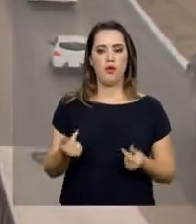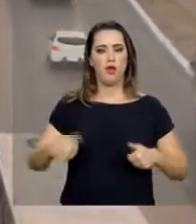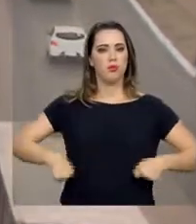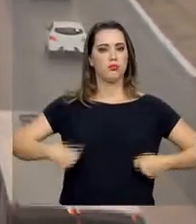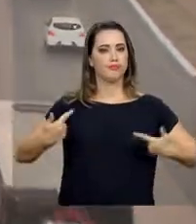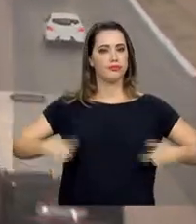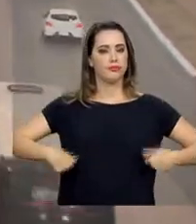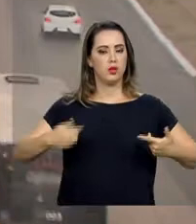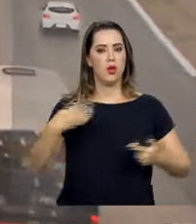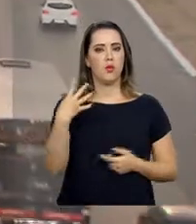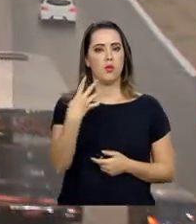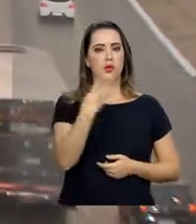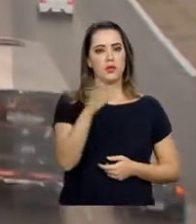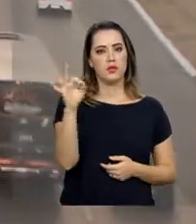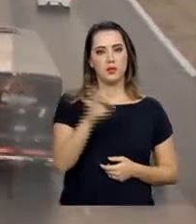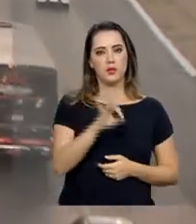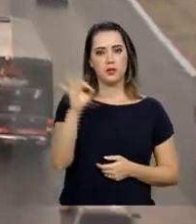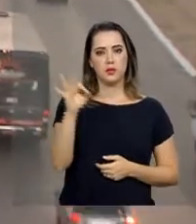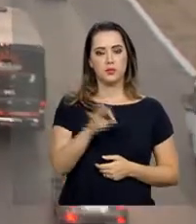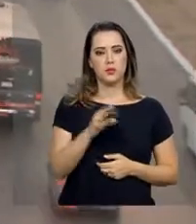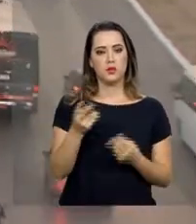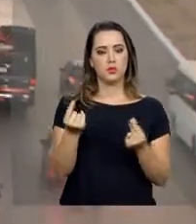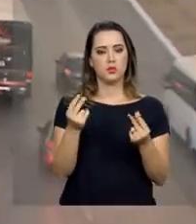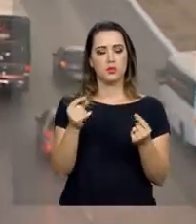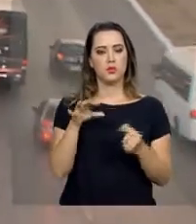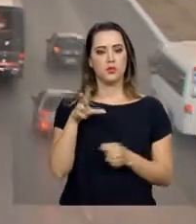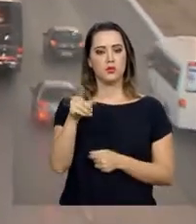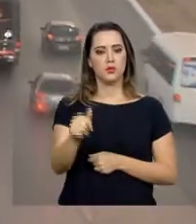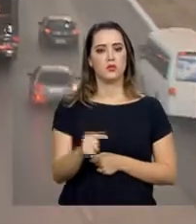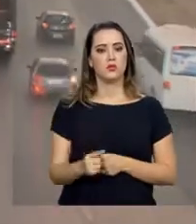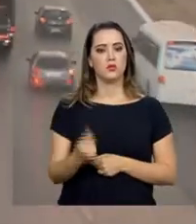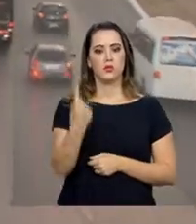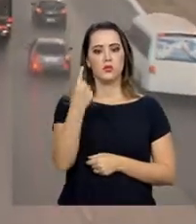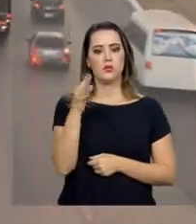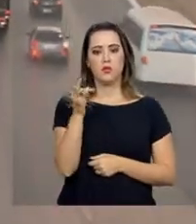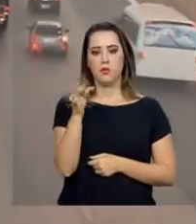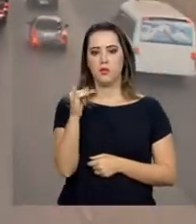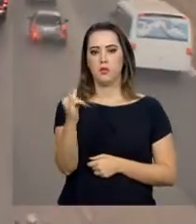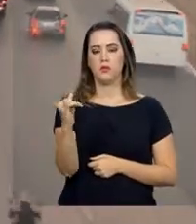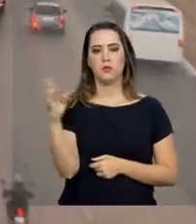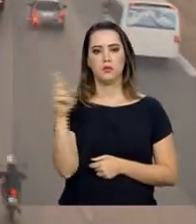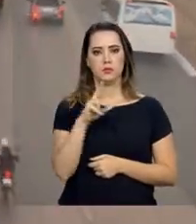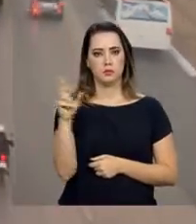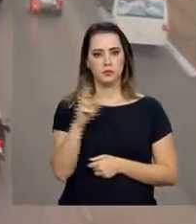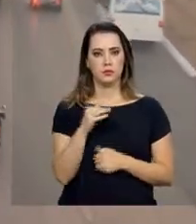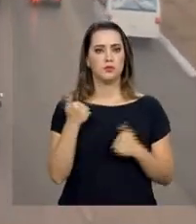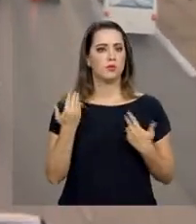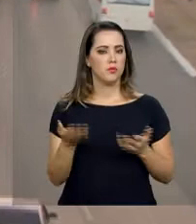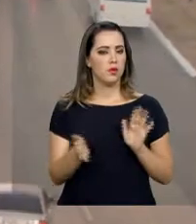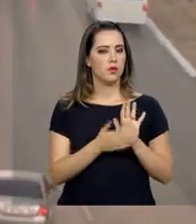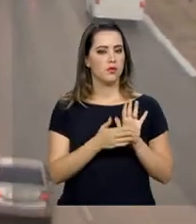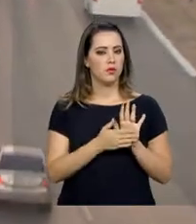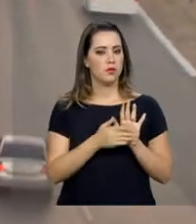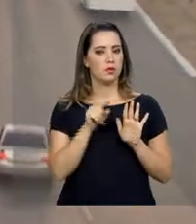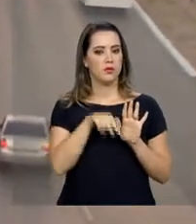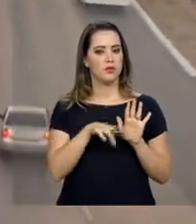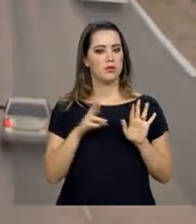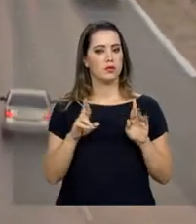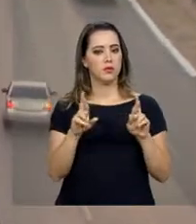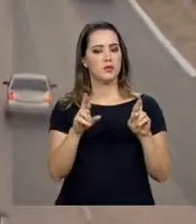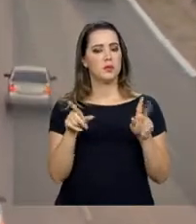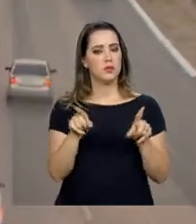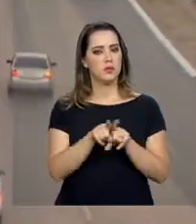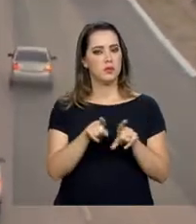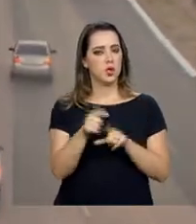44% do valor total do orçamento quer dizer que é de 1 trilhão de reais a proposta prevê ainda que